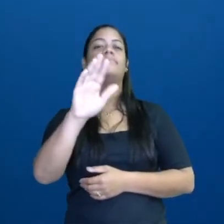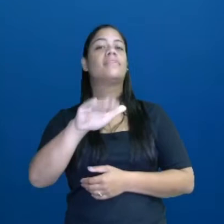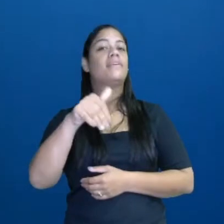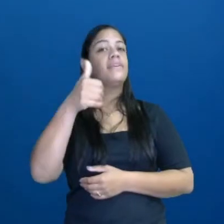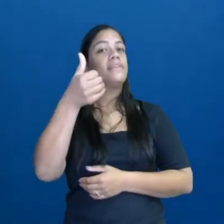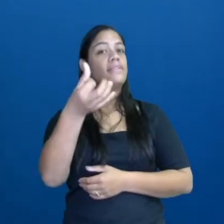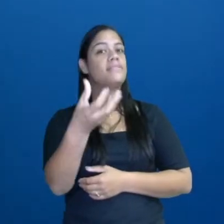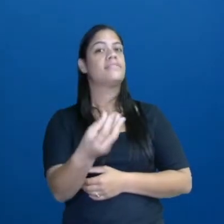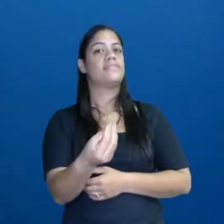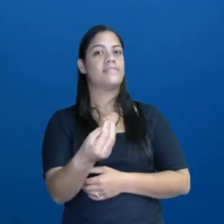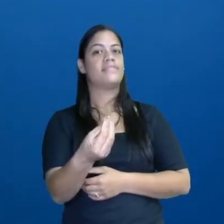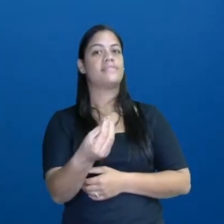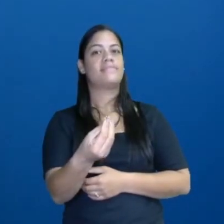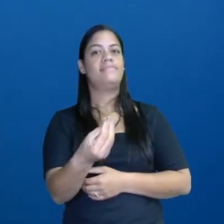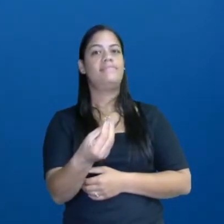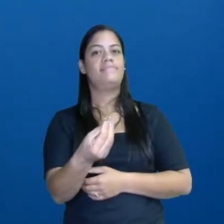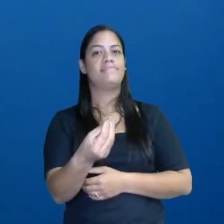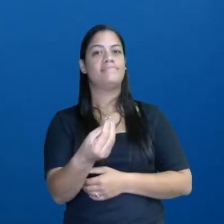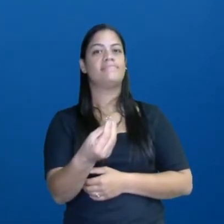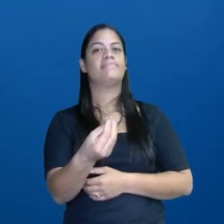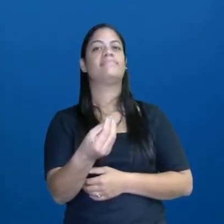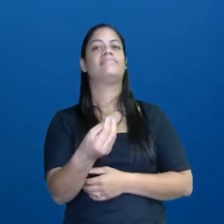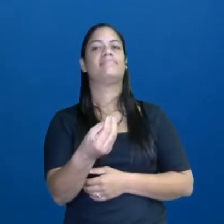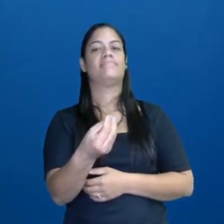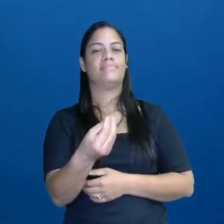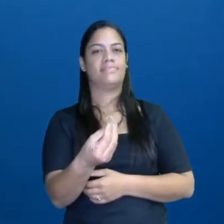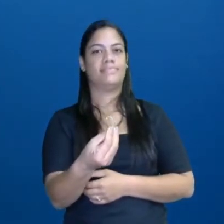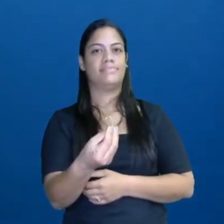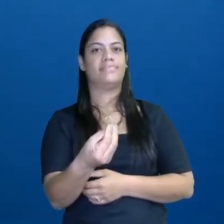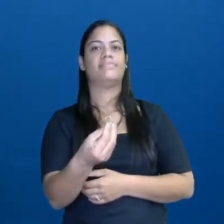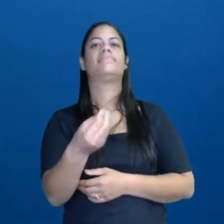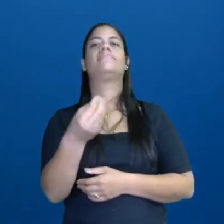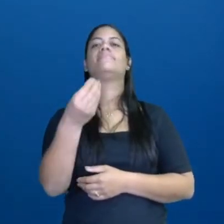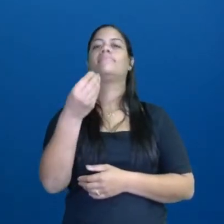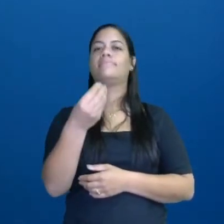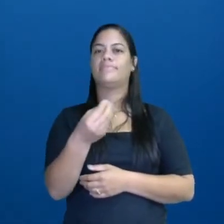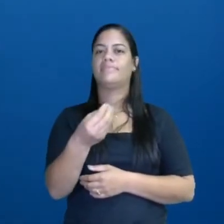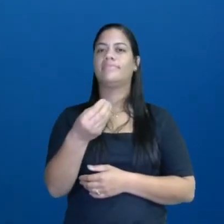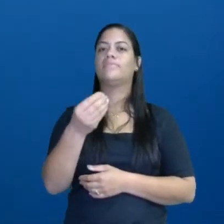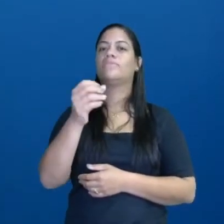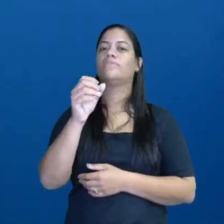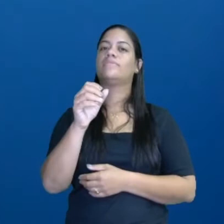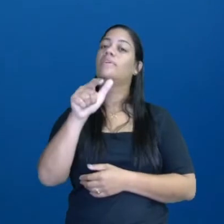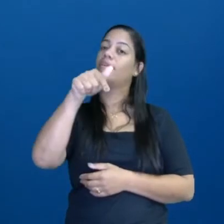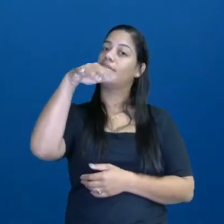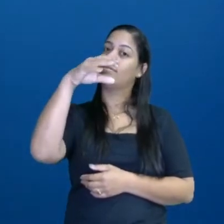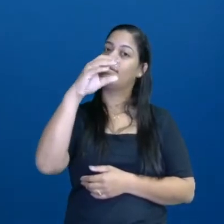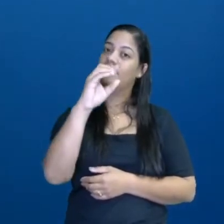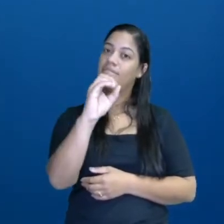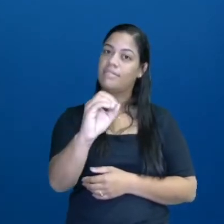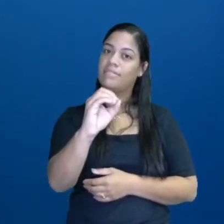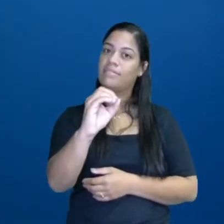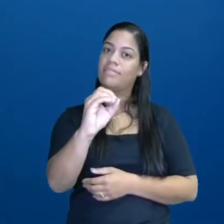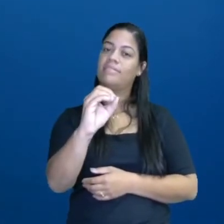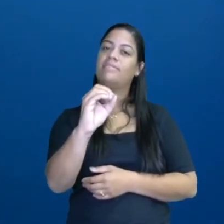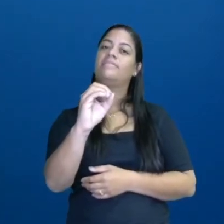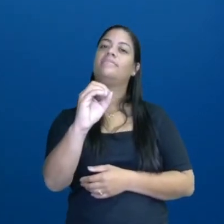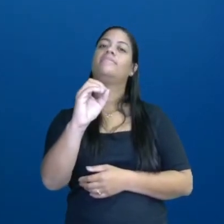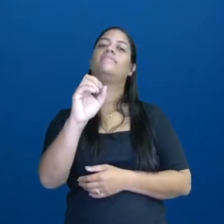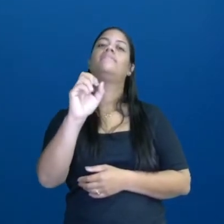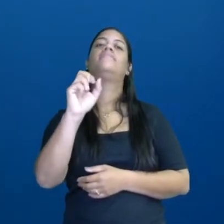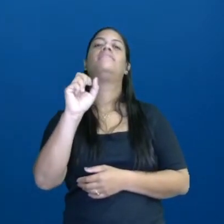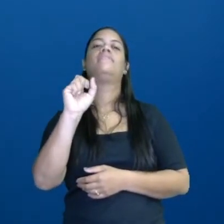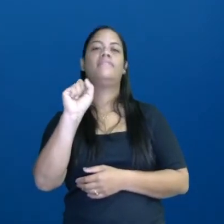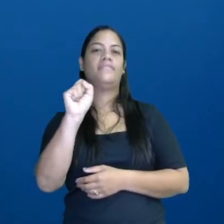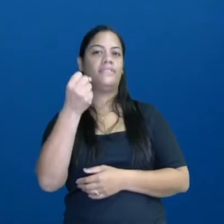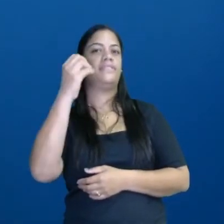pentacontágono. Tá bem? 60 ó, é o hexacontágono. 70 o